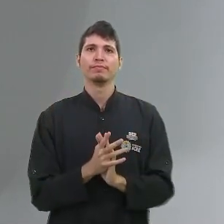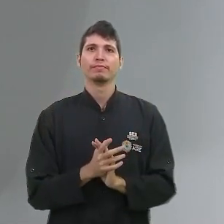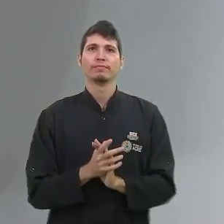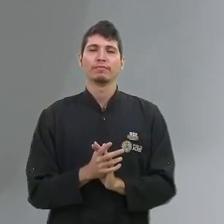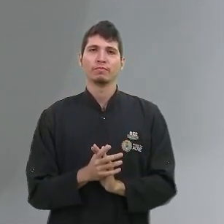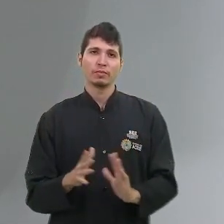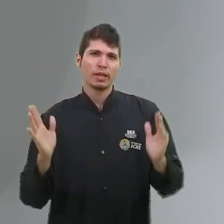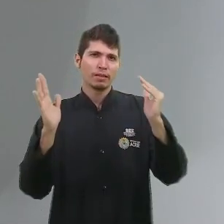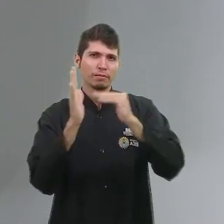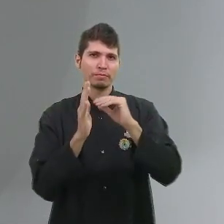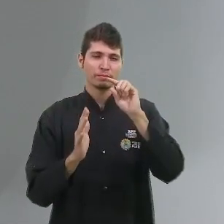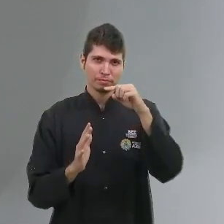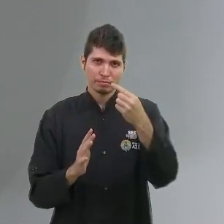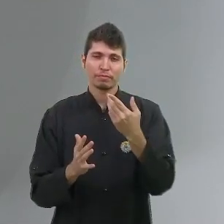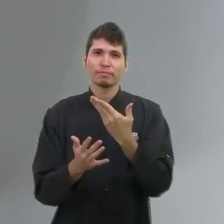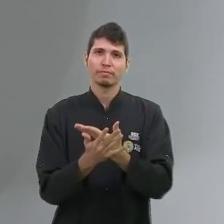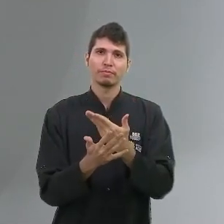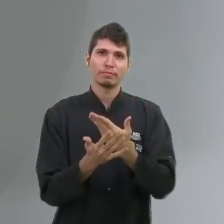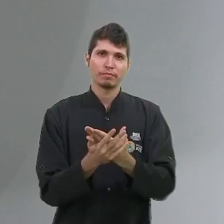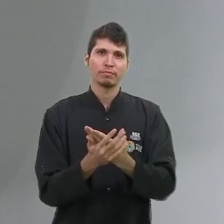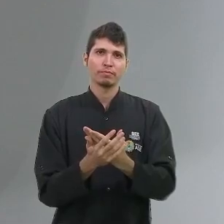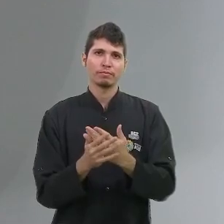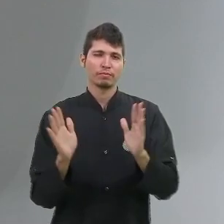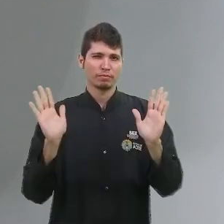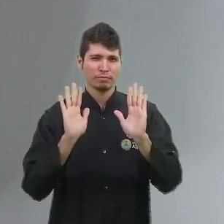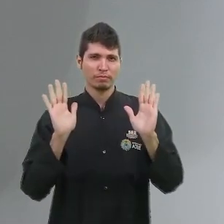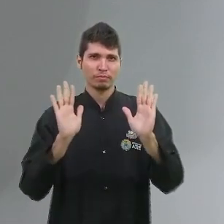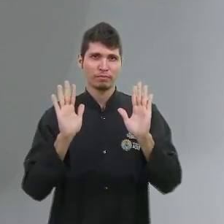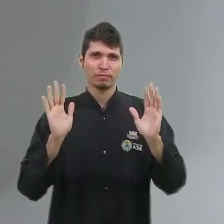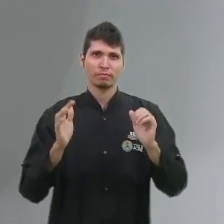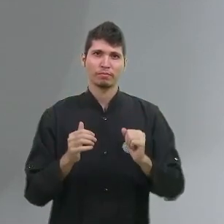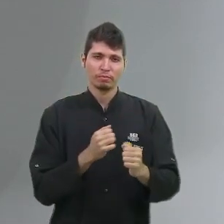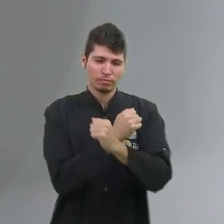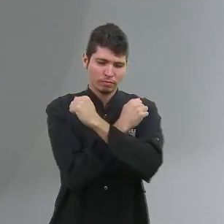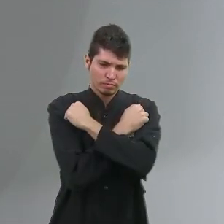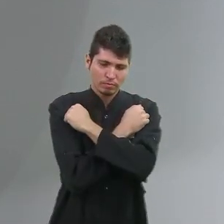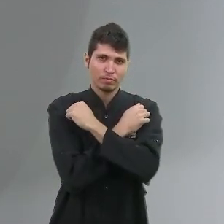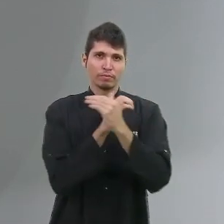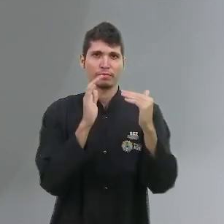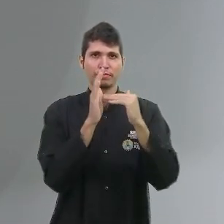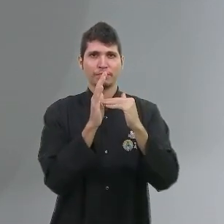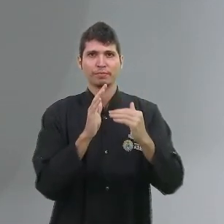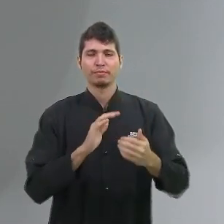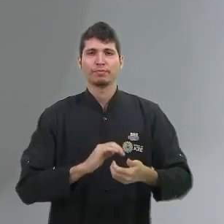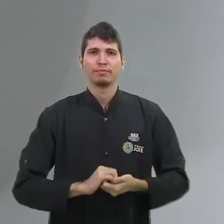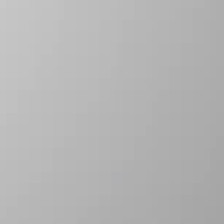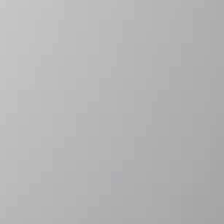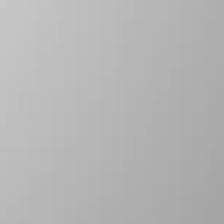mais algumas vezes em outras aulas. Um forte abraço e até a próxima.